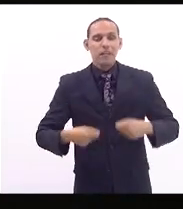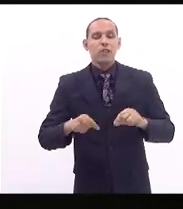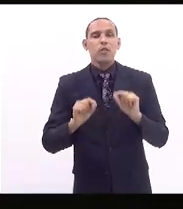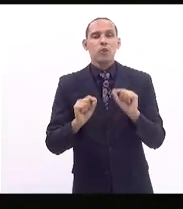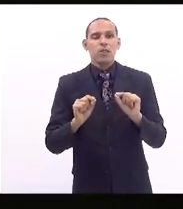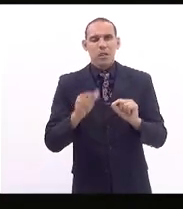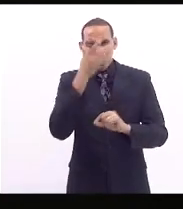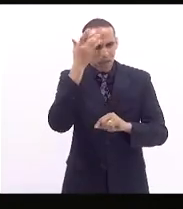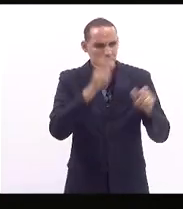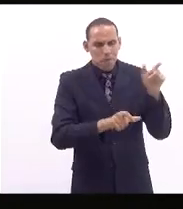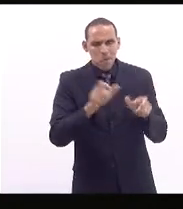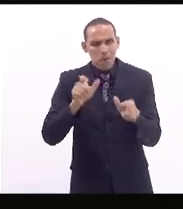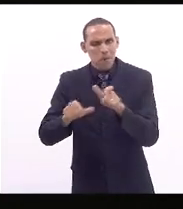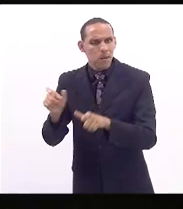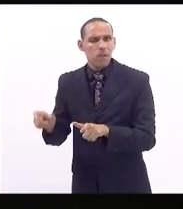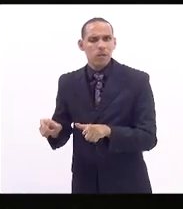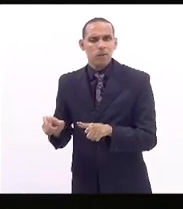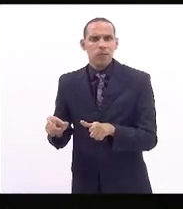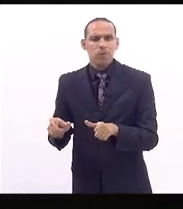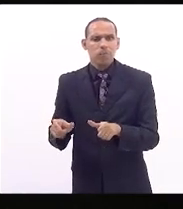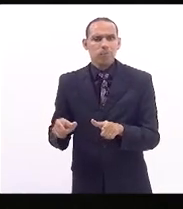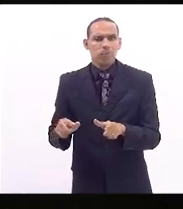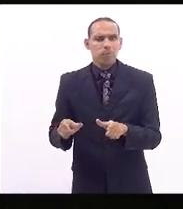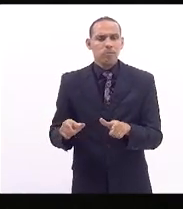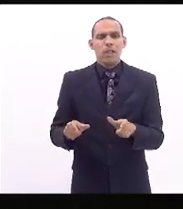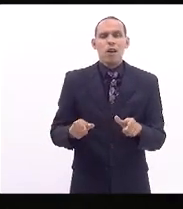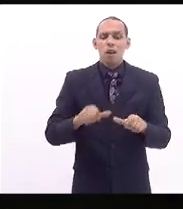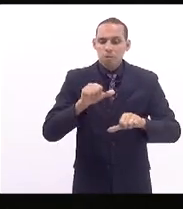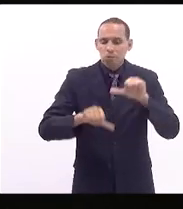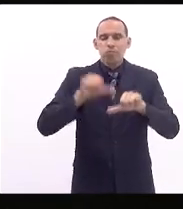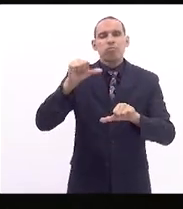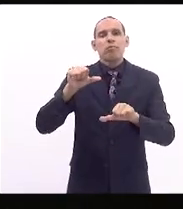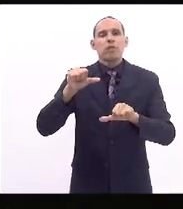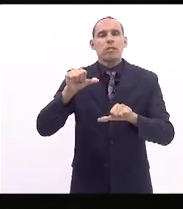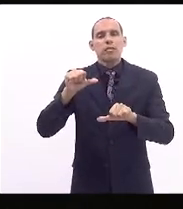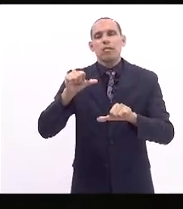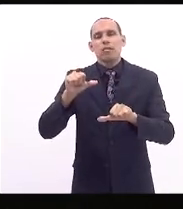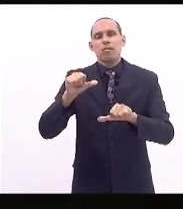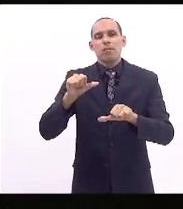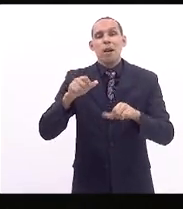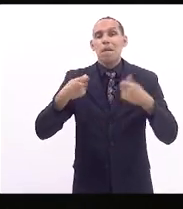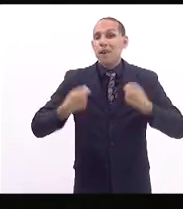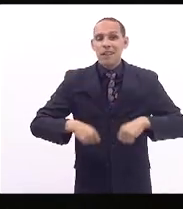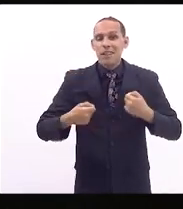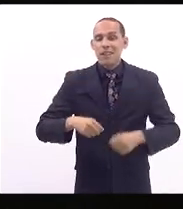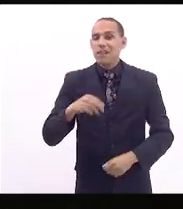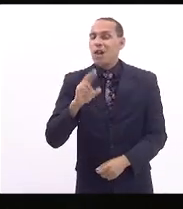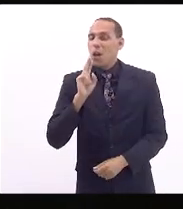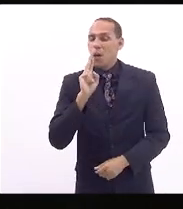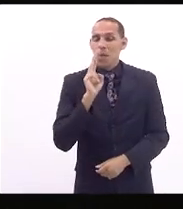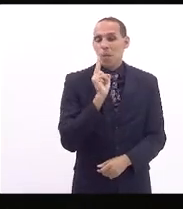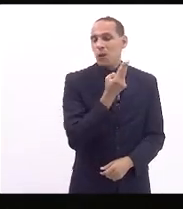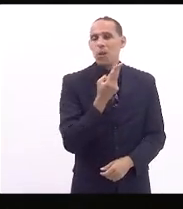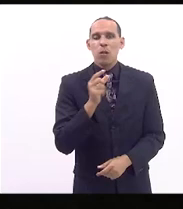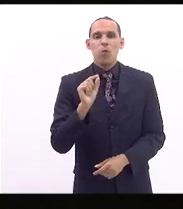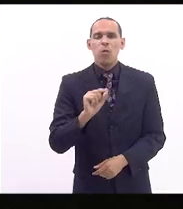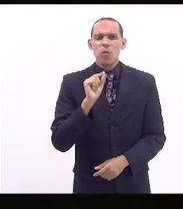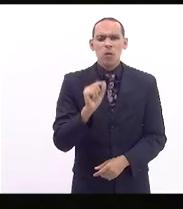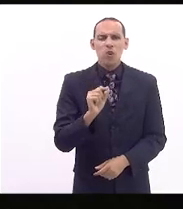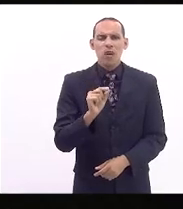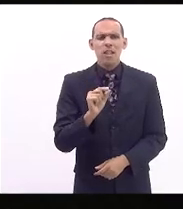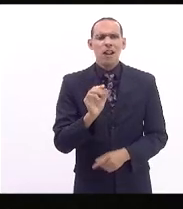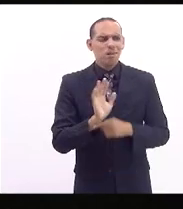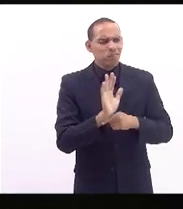pessoas saiam dessa situação é preciso urgentemente que a gente Garanta mecanismos de